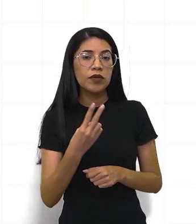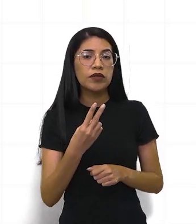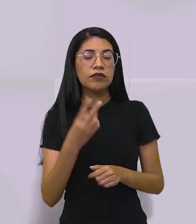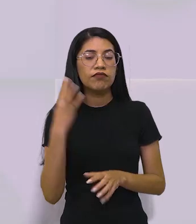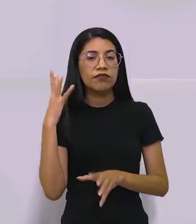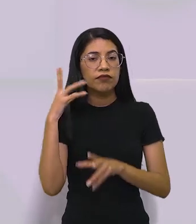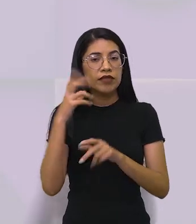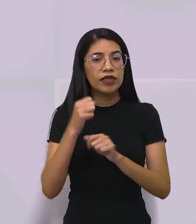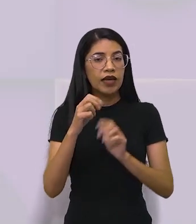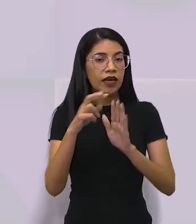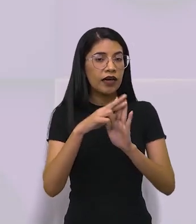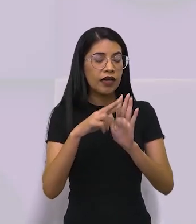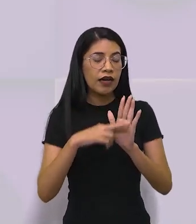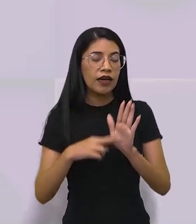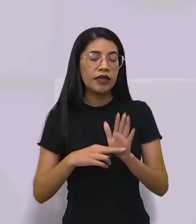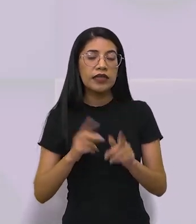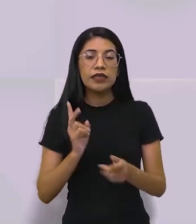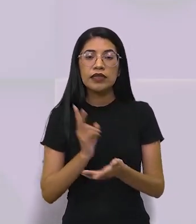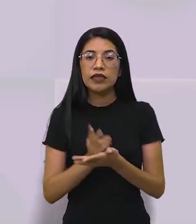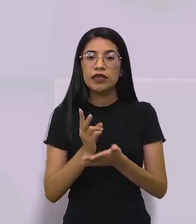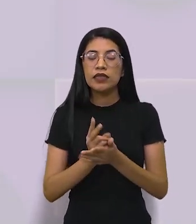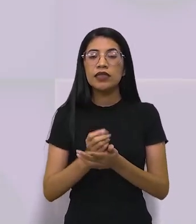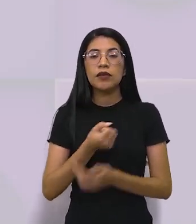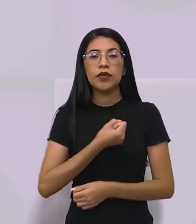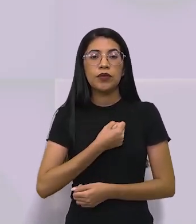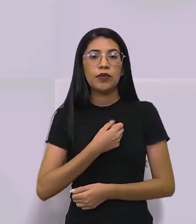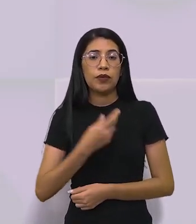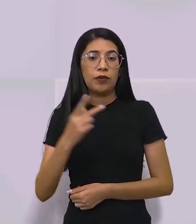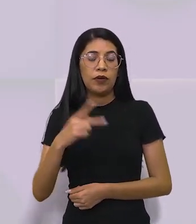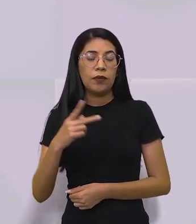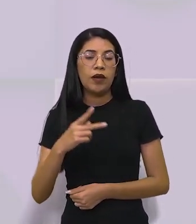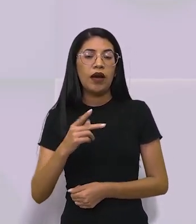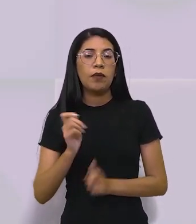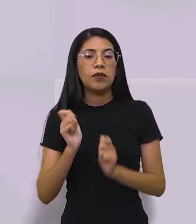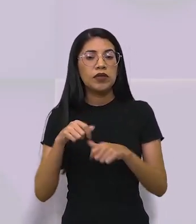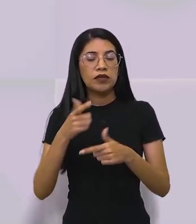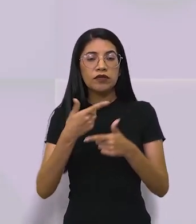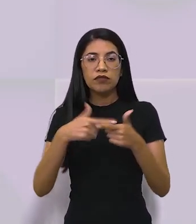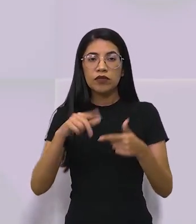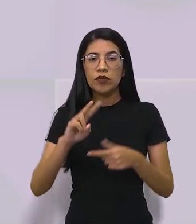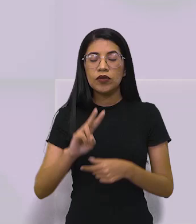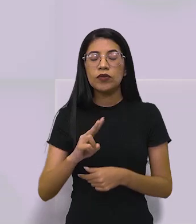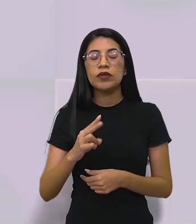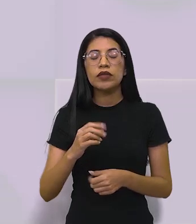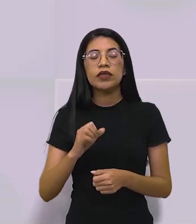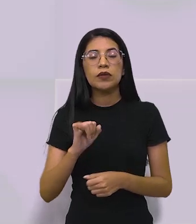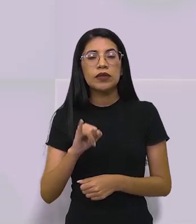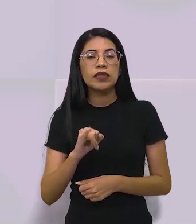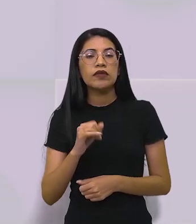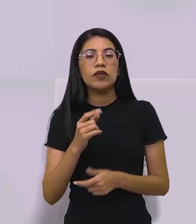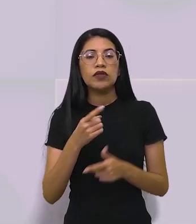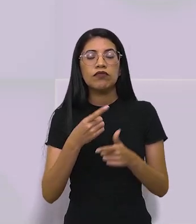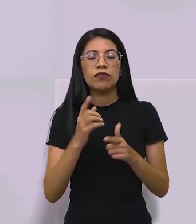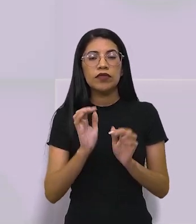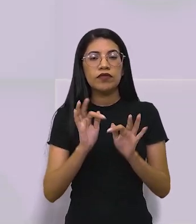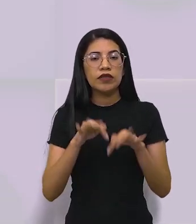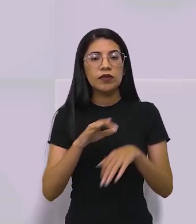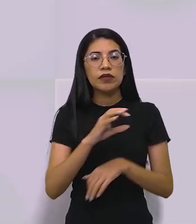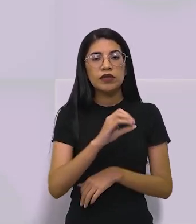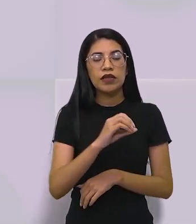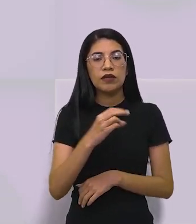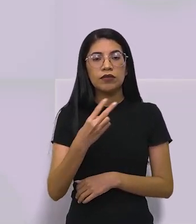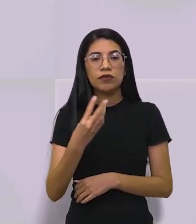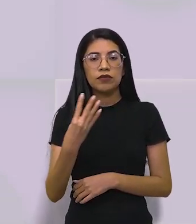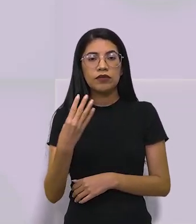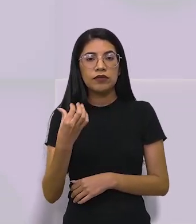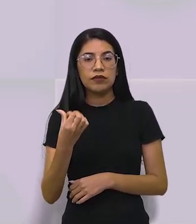regrinha? Todo número par é divisível por 2. Então, se ele terminar em 0, 2, 4, 6 e 8, ele é